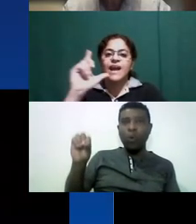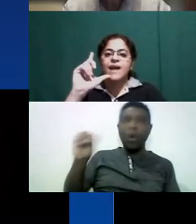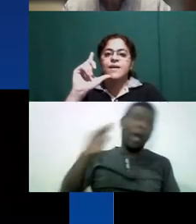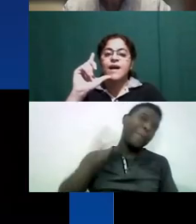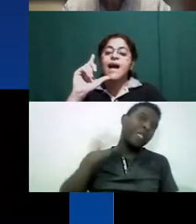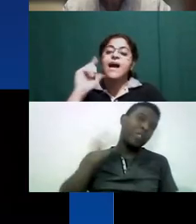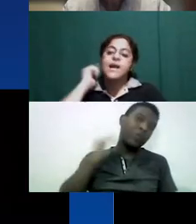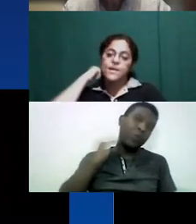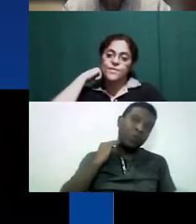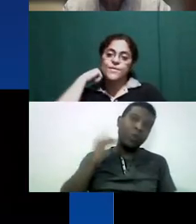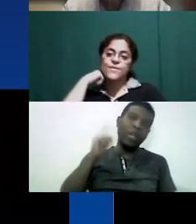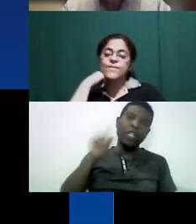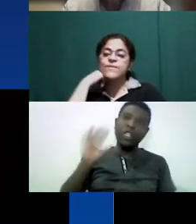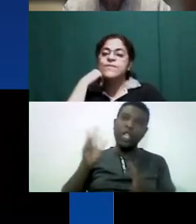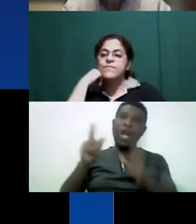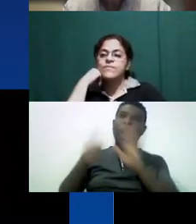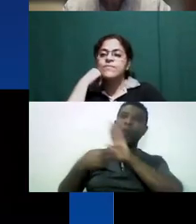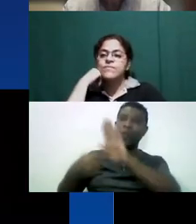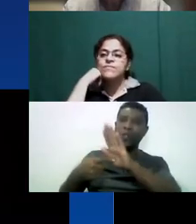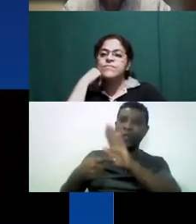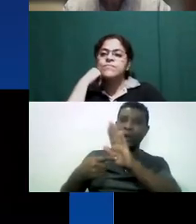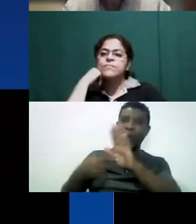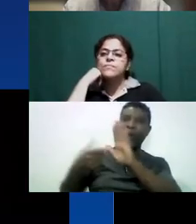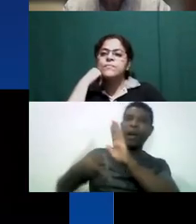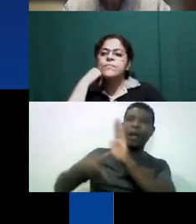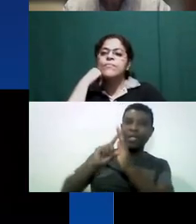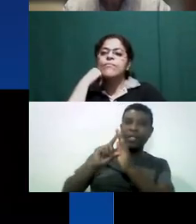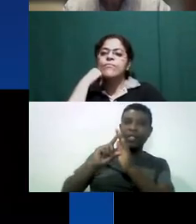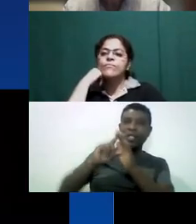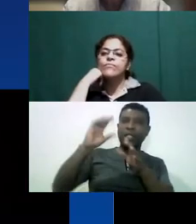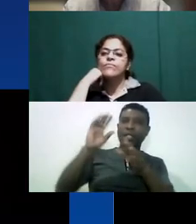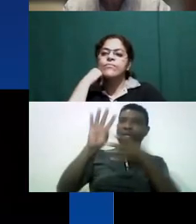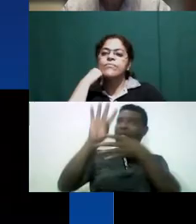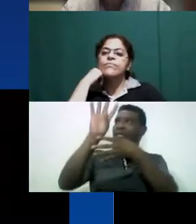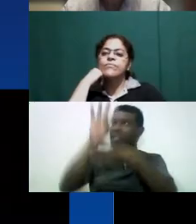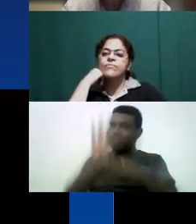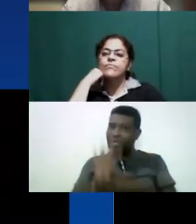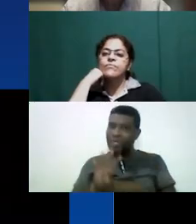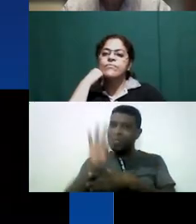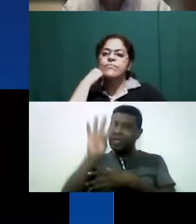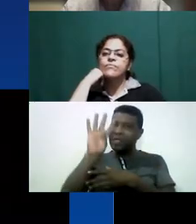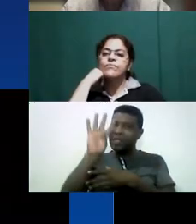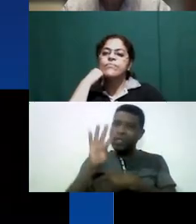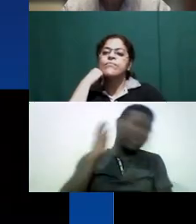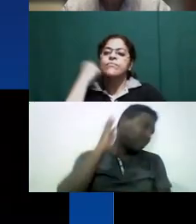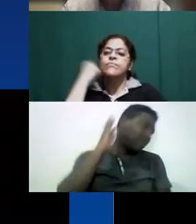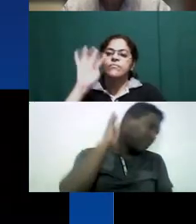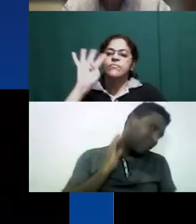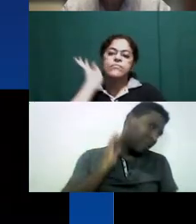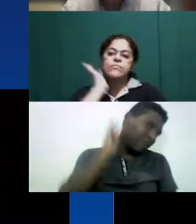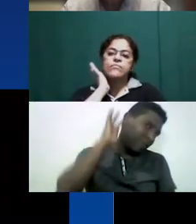fibras oblíquas superiores e fibras oblíquas inferiores. E tem fibras